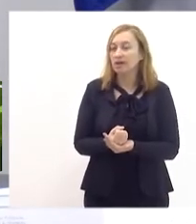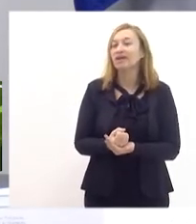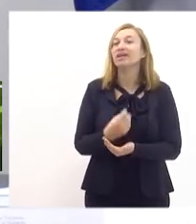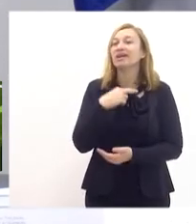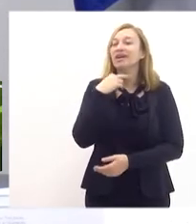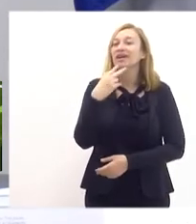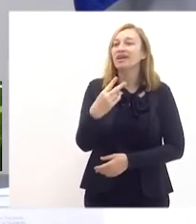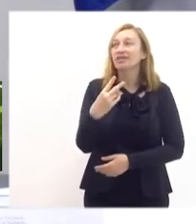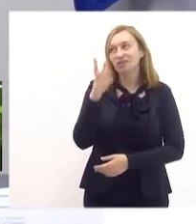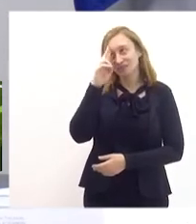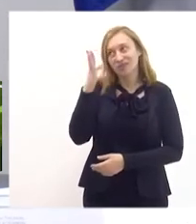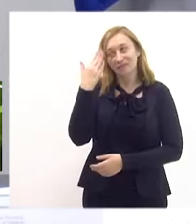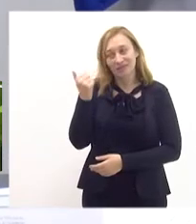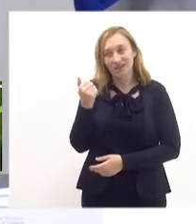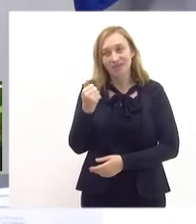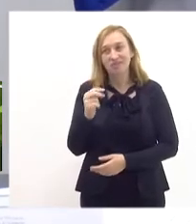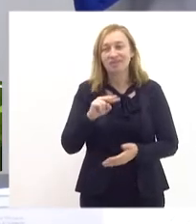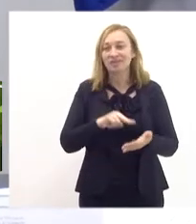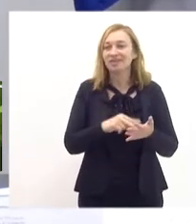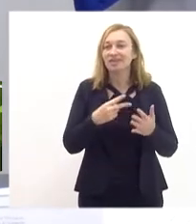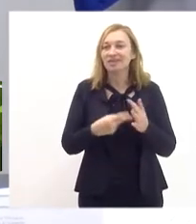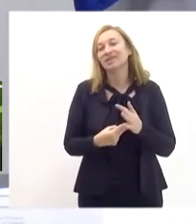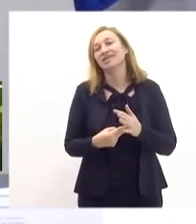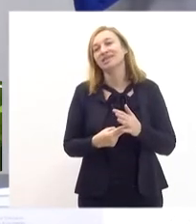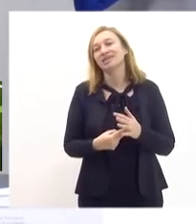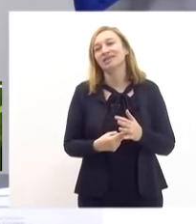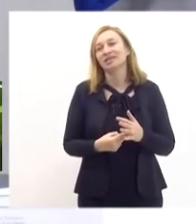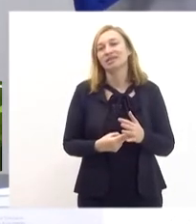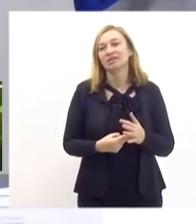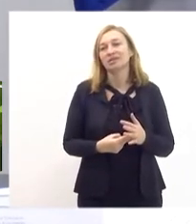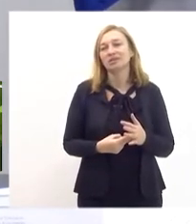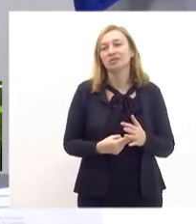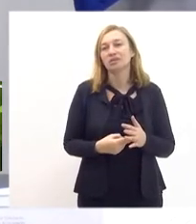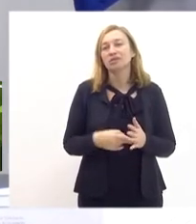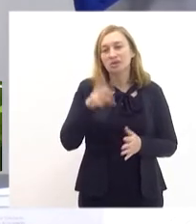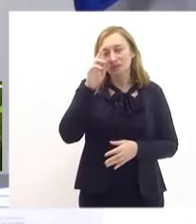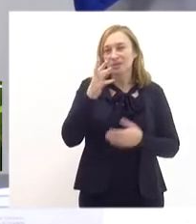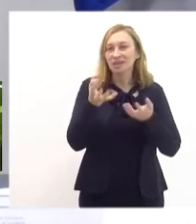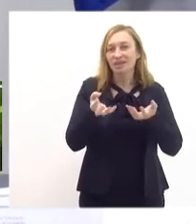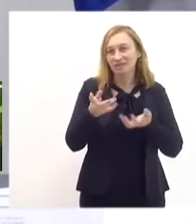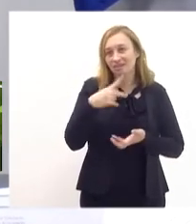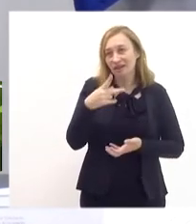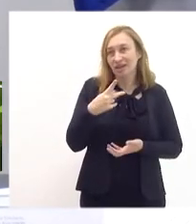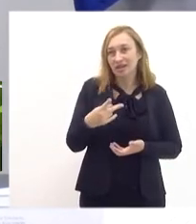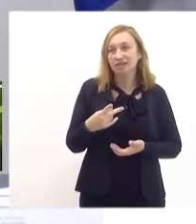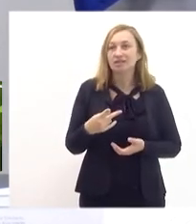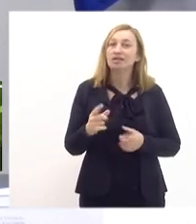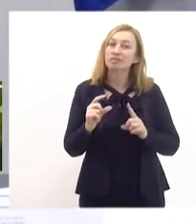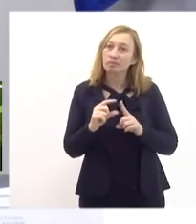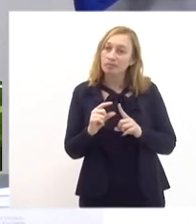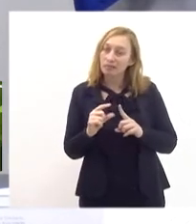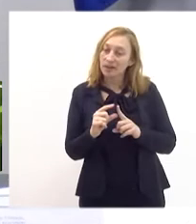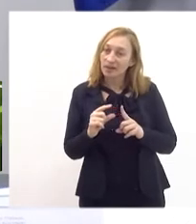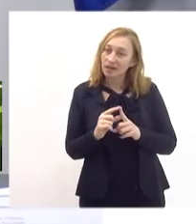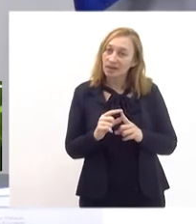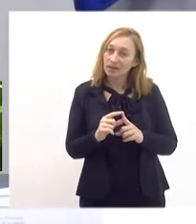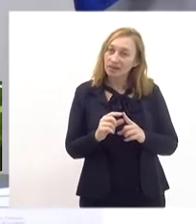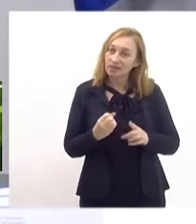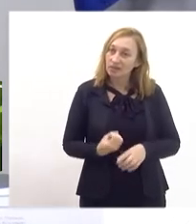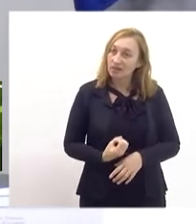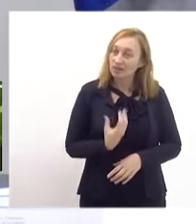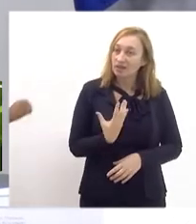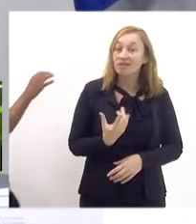gravado, né, e interpretar o que o senhor está querendo dizer. Né? Porque as palavras são uma forma de